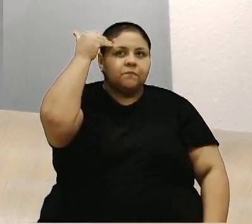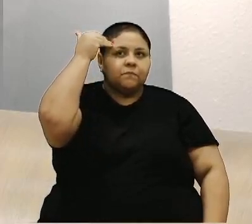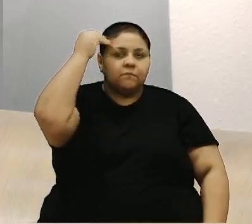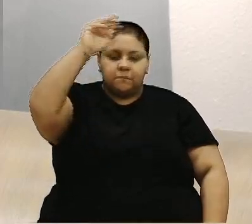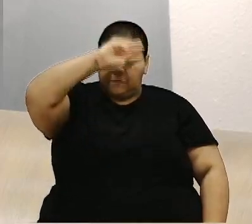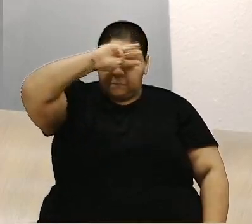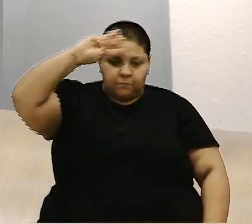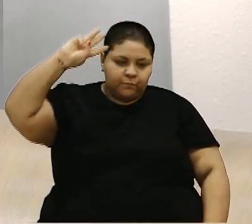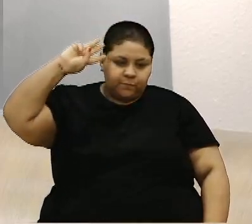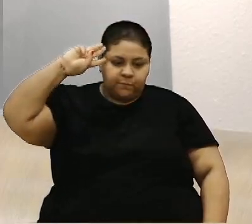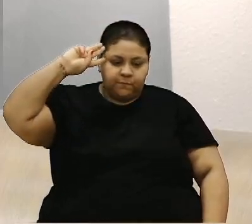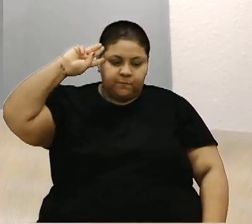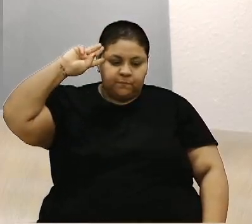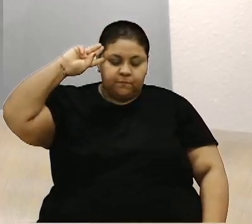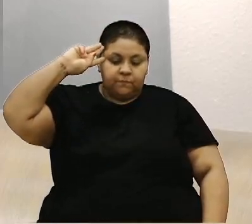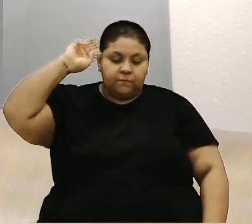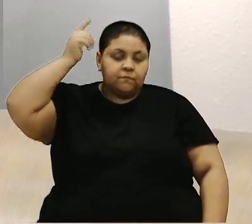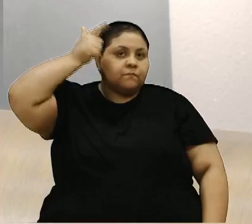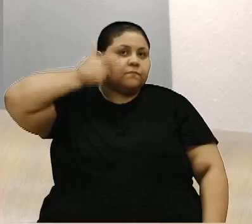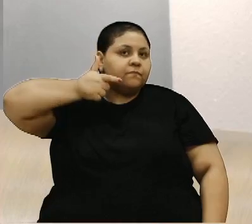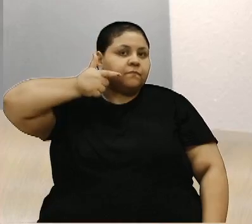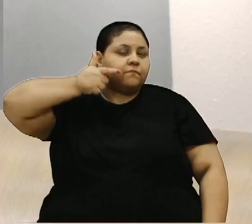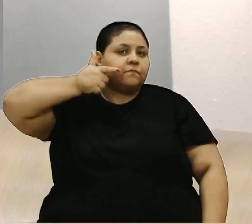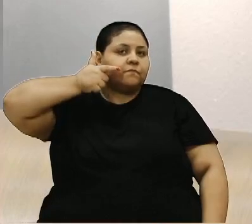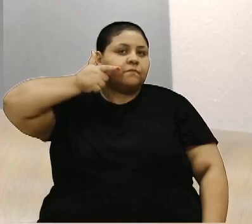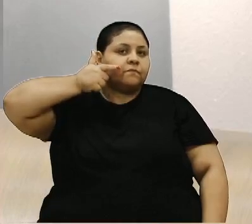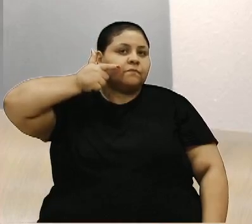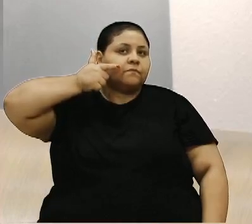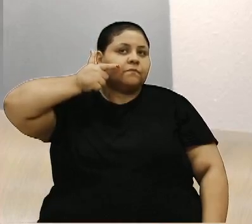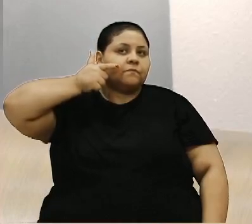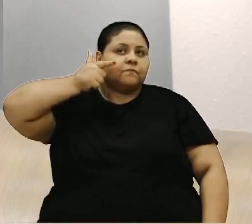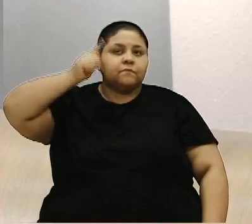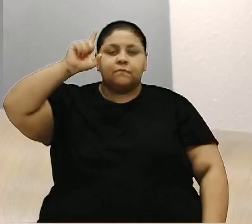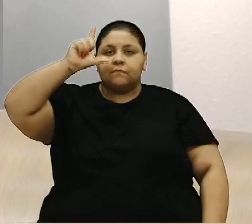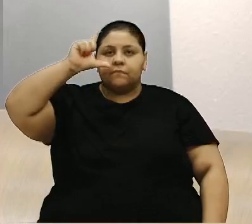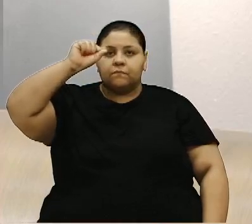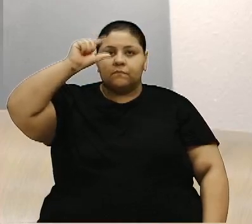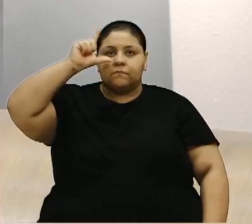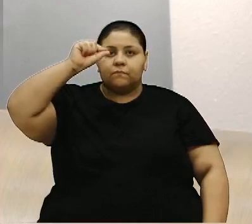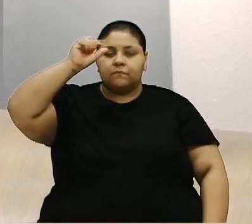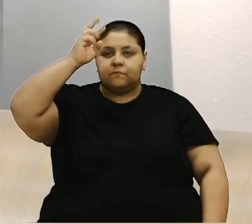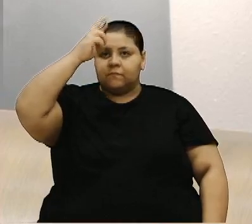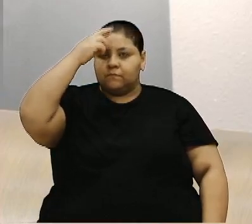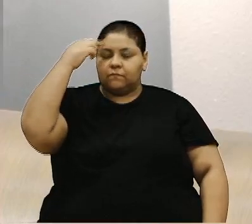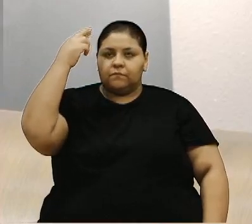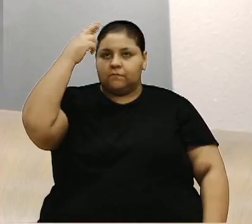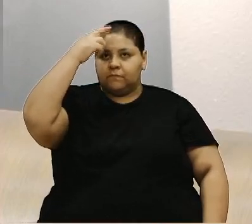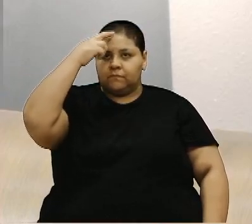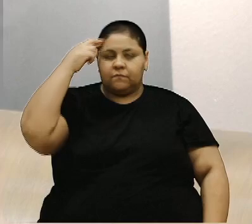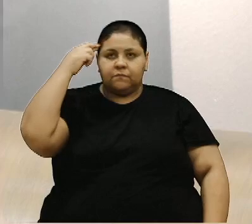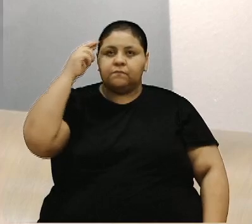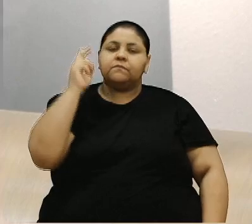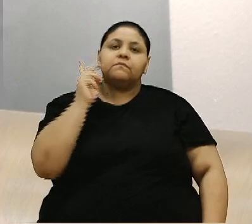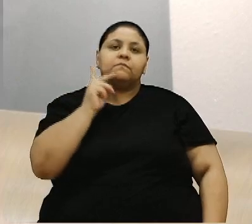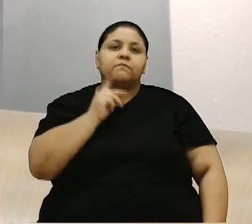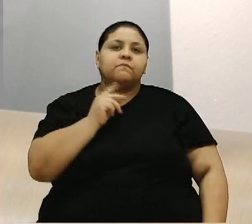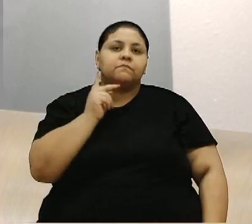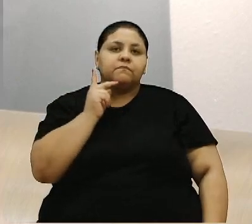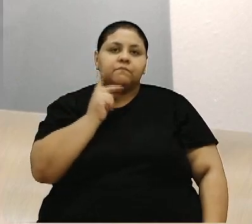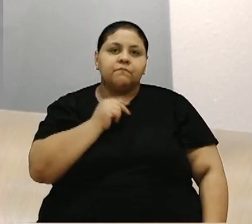Juliano Valim, Lucas Carenhato, Maurício Scalco, Rafael Bueno, Renato